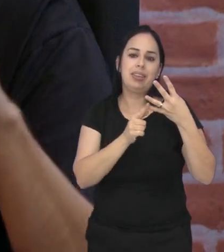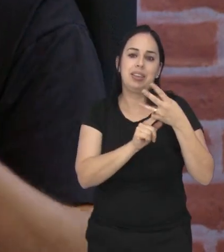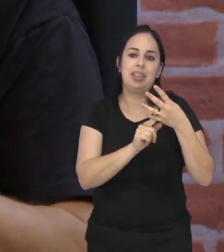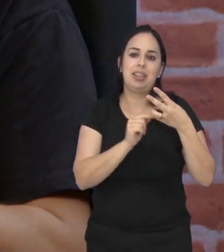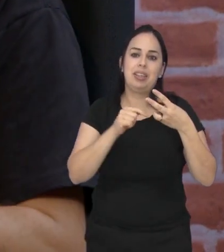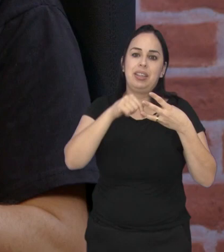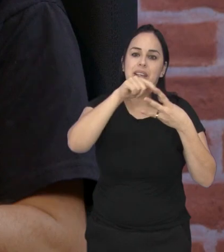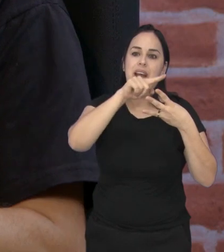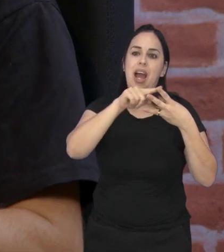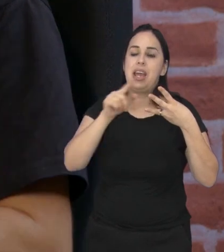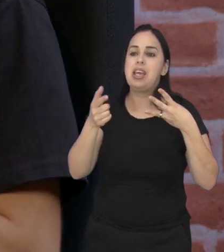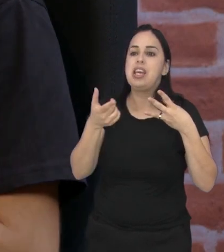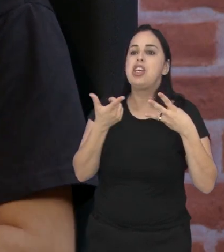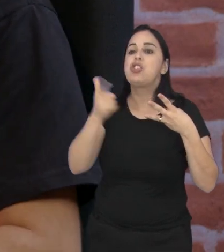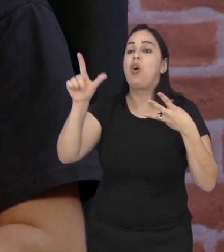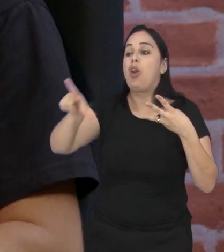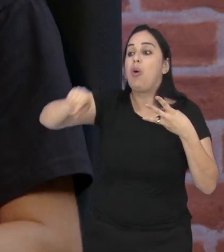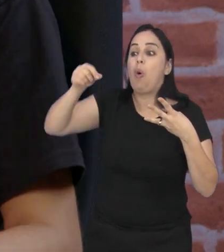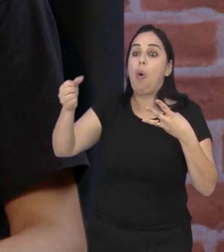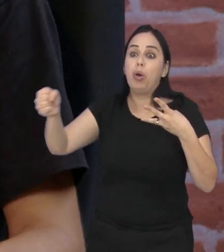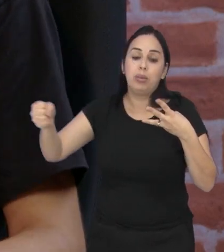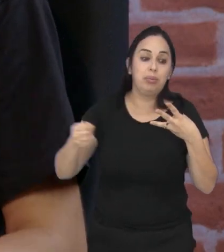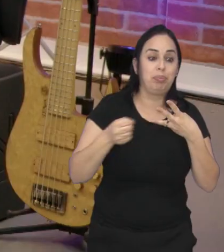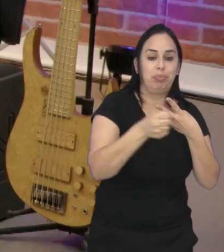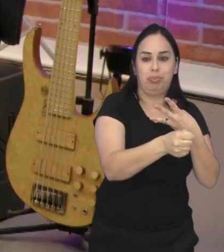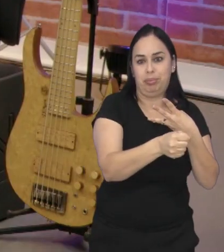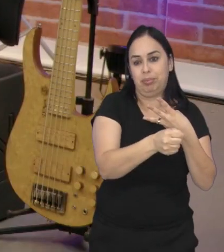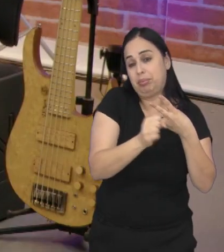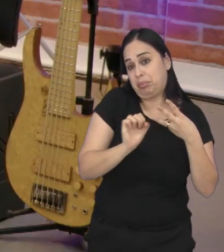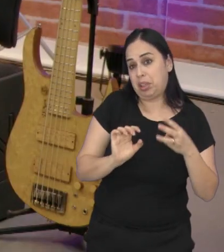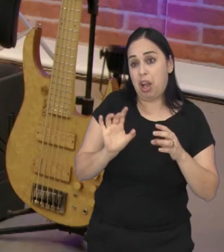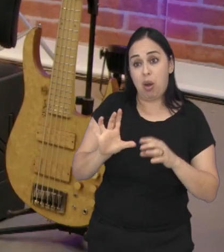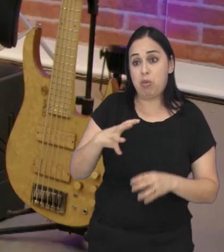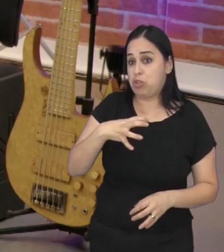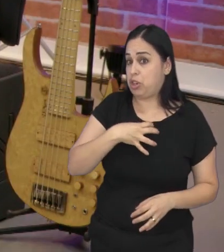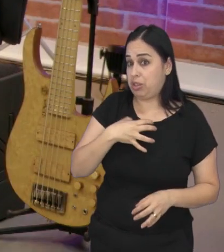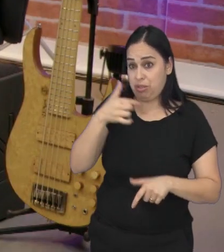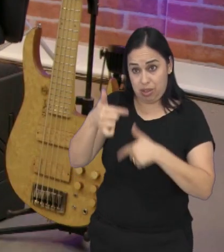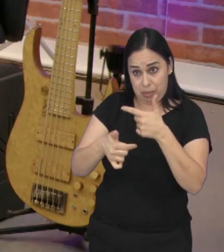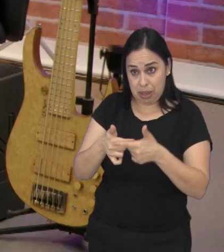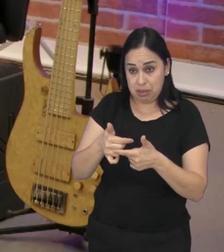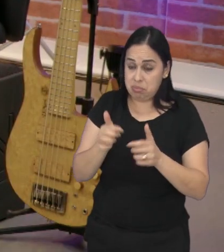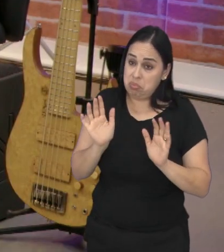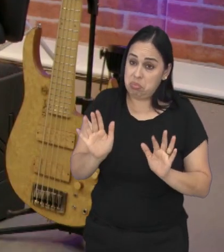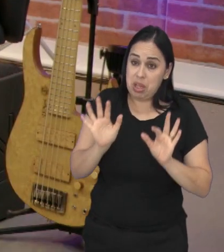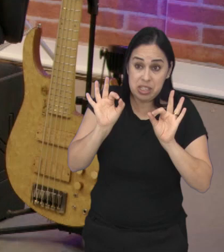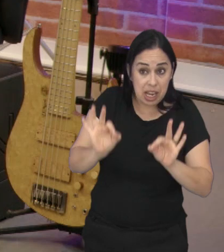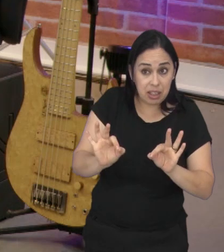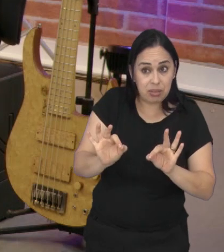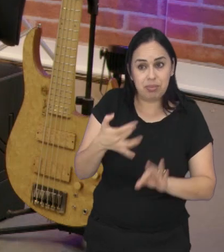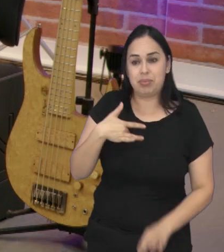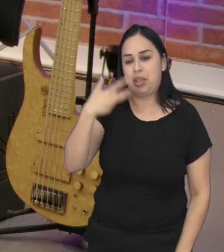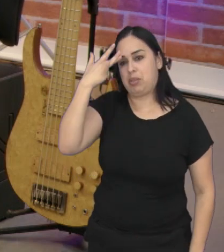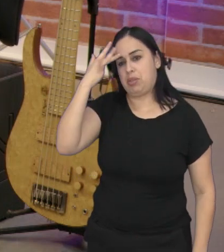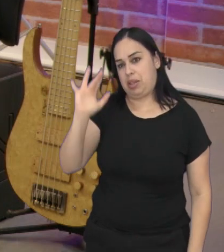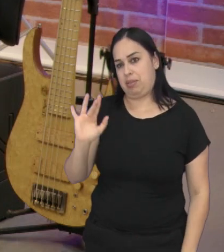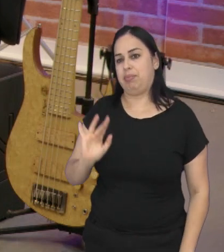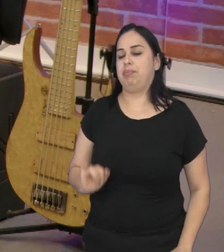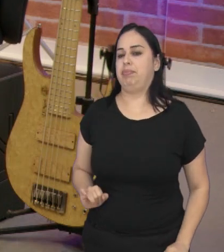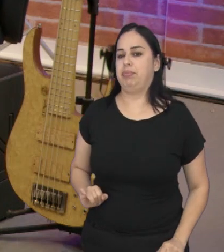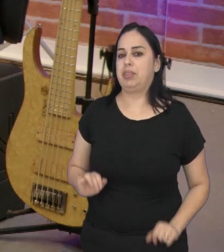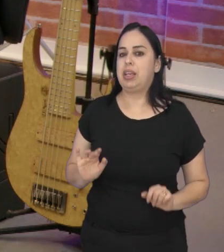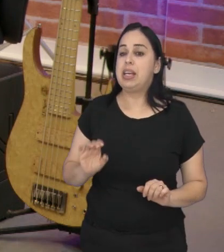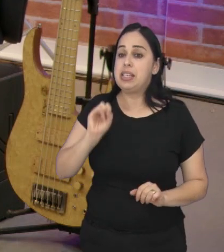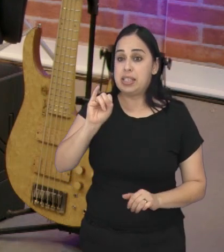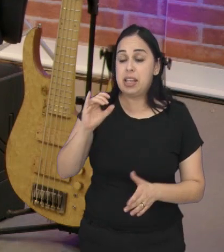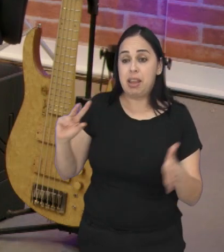fecha aquela e nas outras ele manda alguém. São maneiras de trabalhar. Dá certo? Não sei. Uma hora vai dar errado.